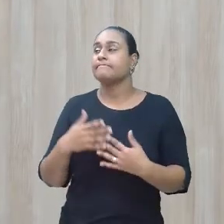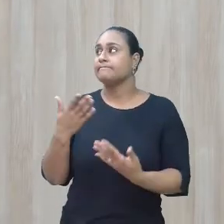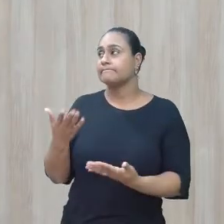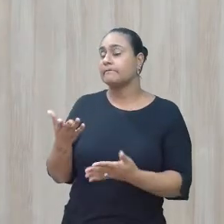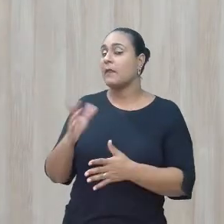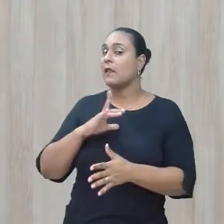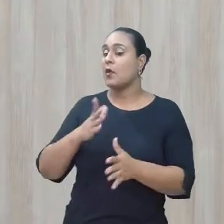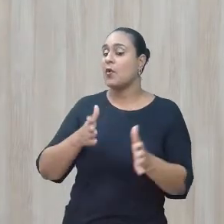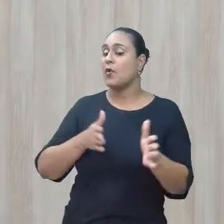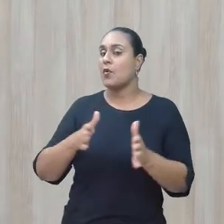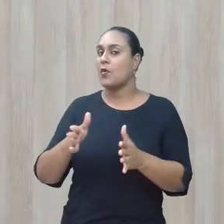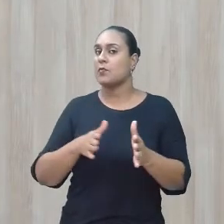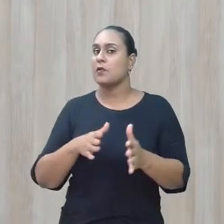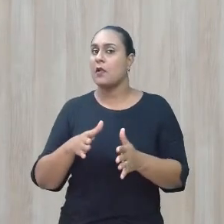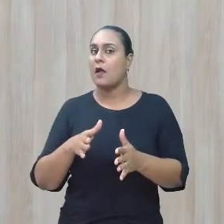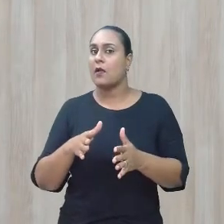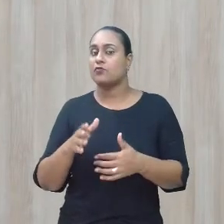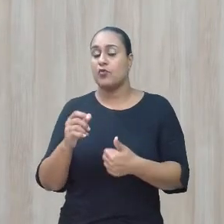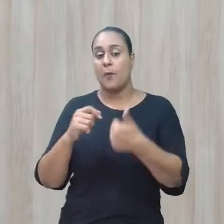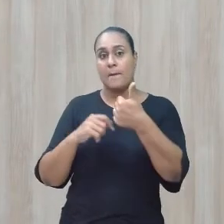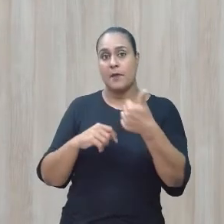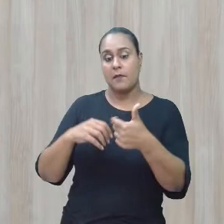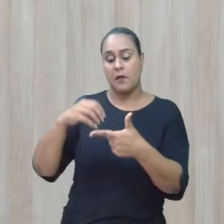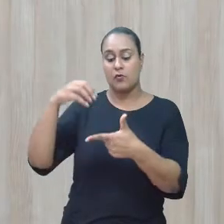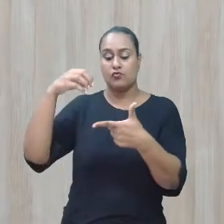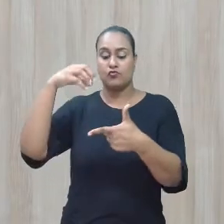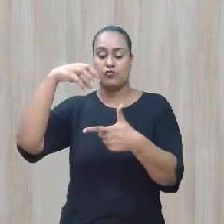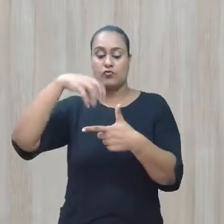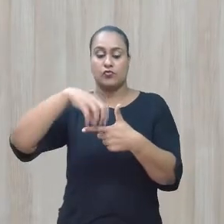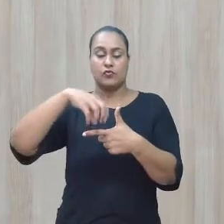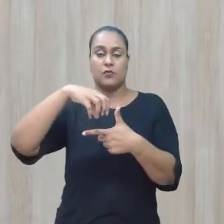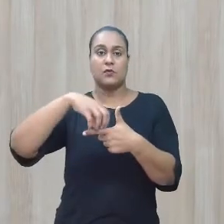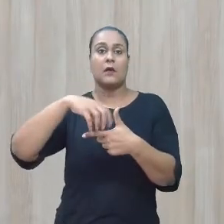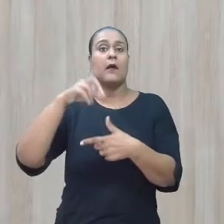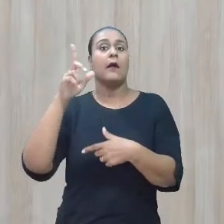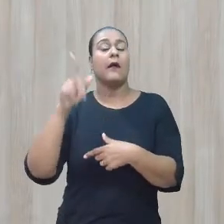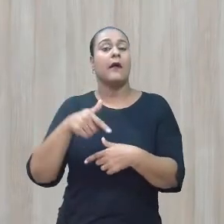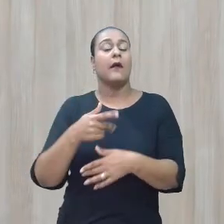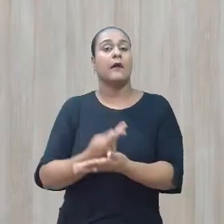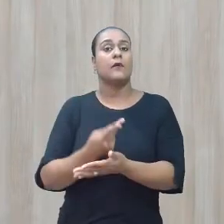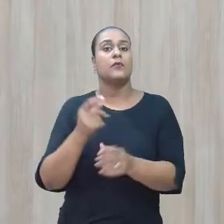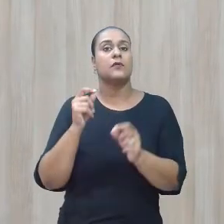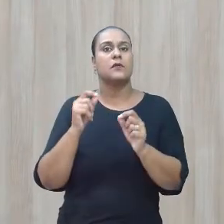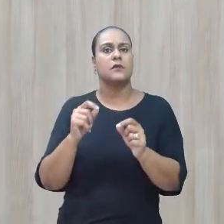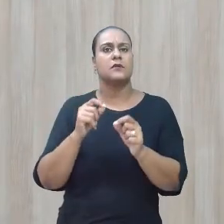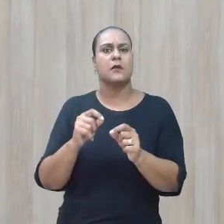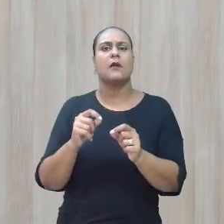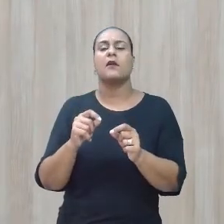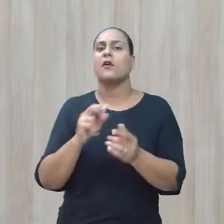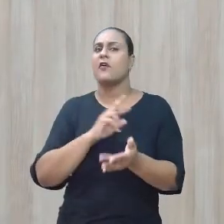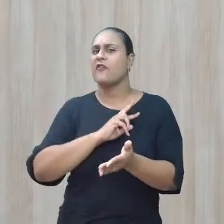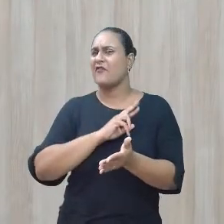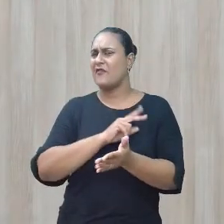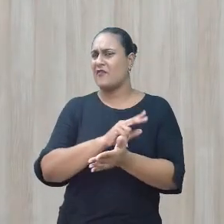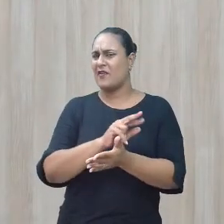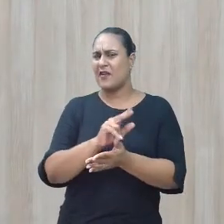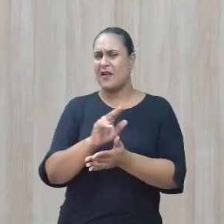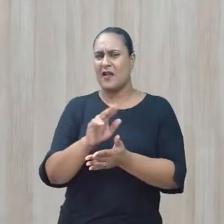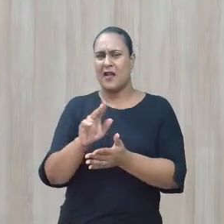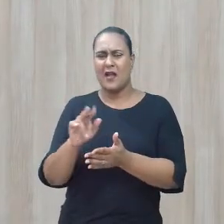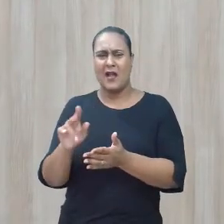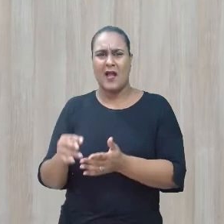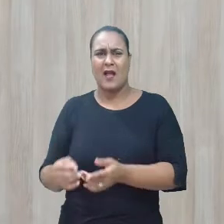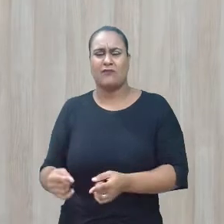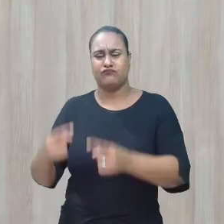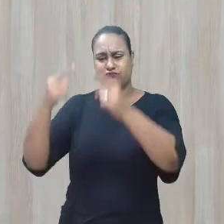entre, né, os reinados, é justamente quando vão, né, eclodir vão aparecer uma série de